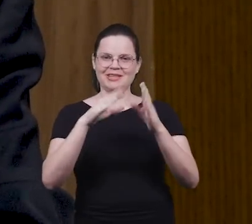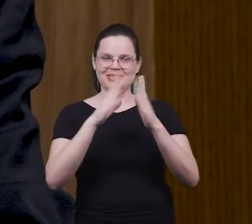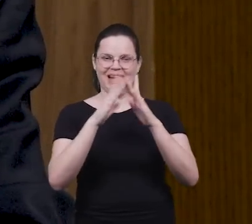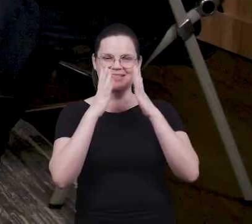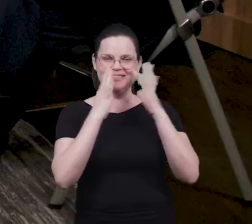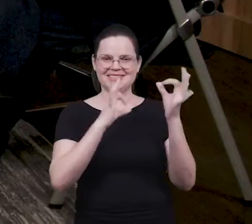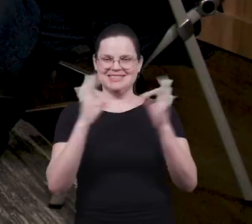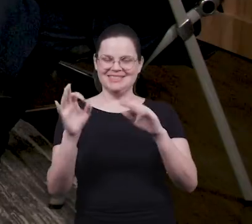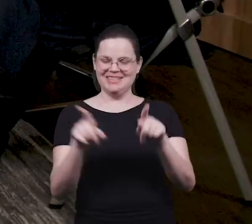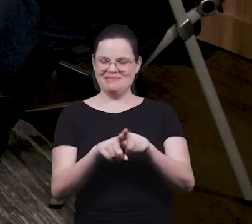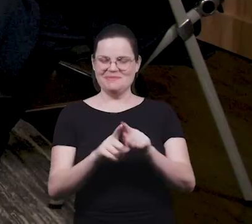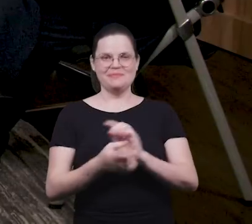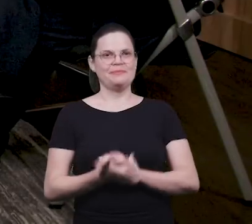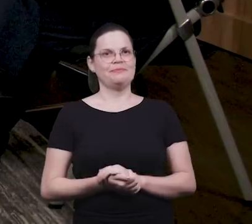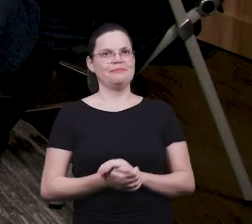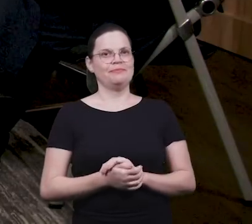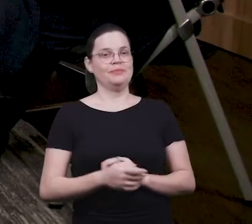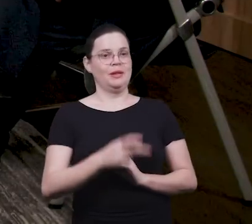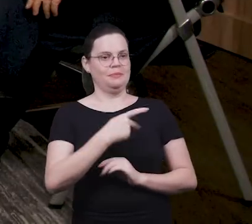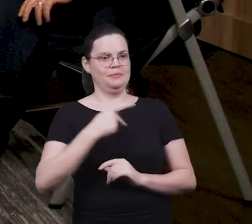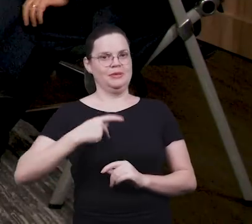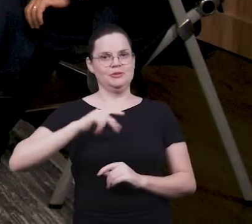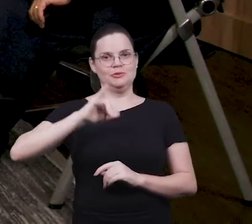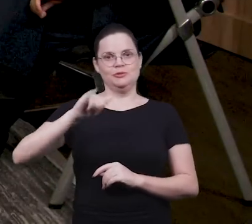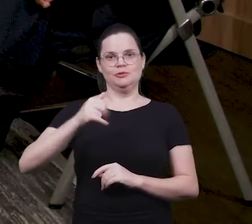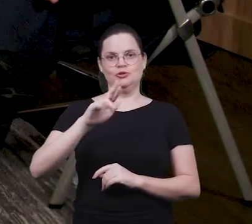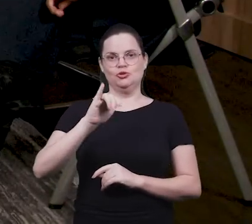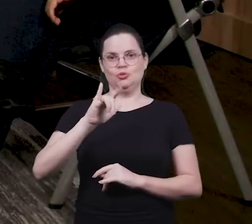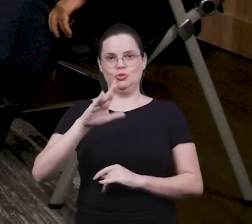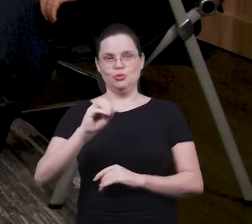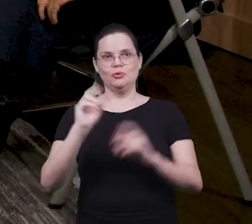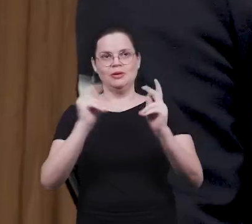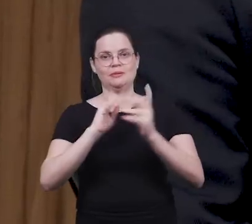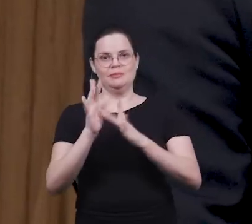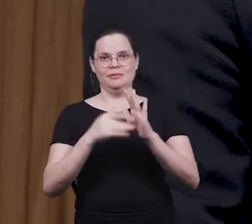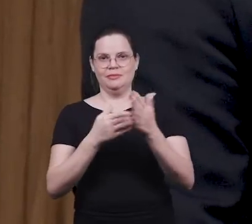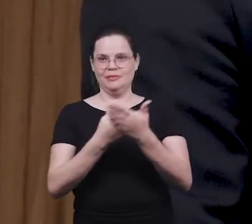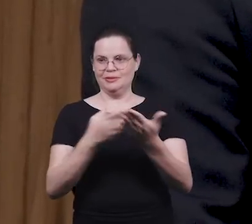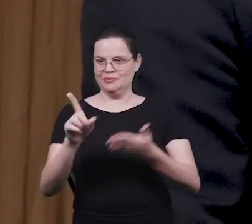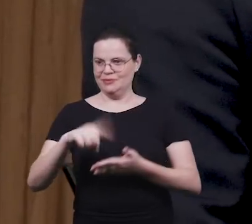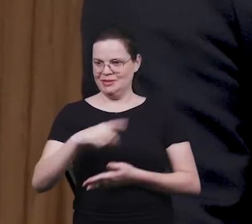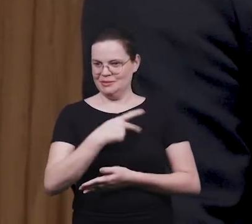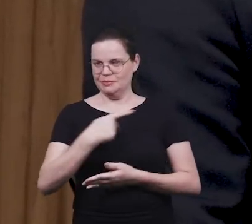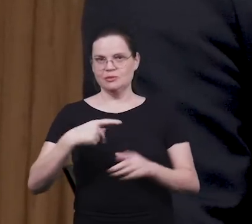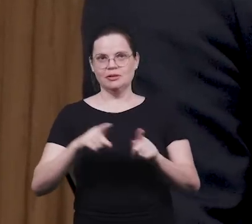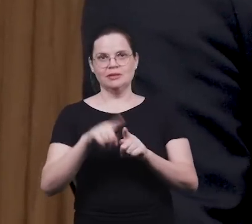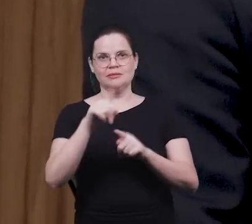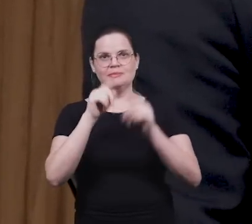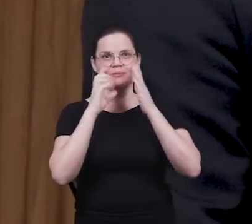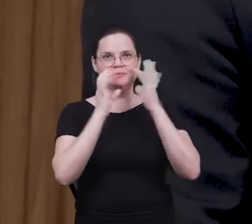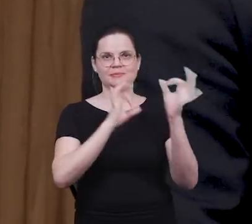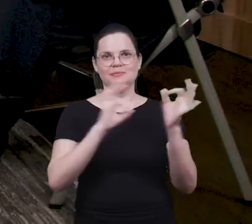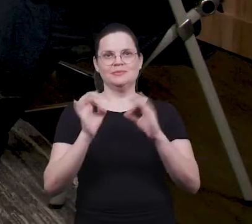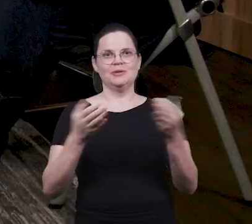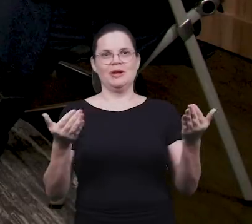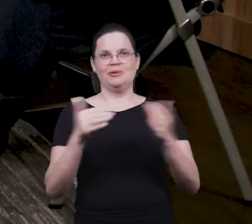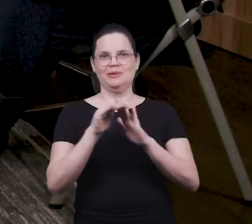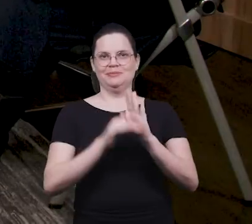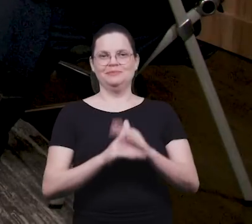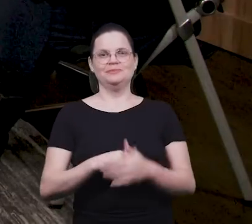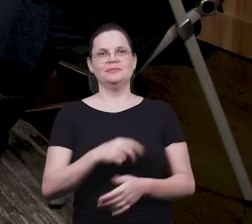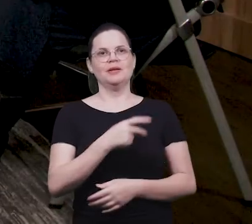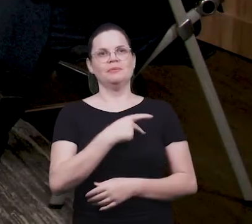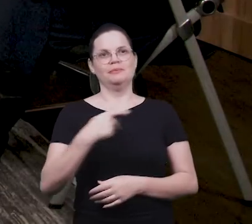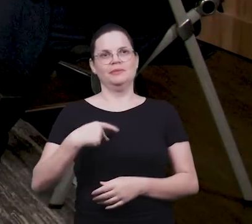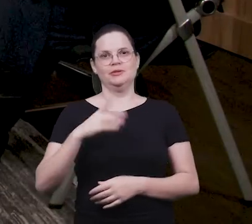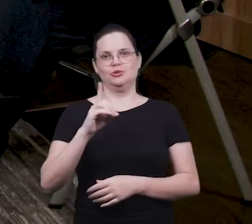hoje. Pastor Júlio Filgueiras, a paz do Senhor Jesus. A paz do Senhor aos pastores e todos que participam conosco dessa programação. Também Douglas Spangero,